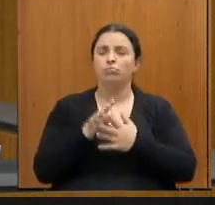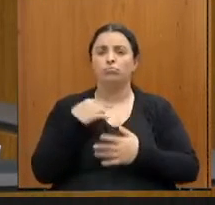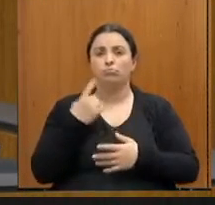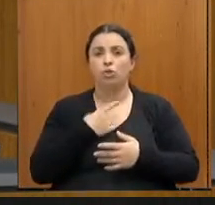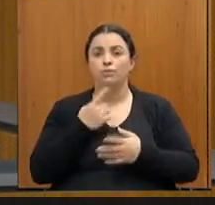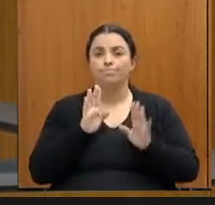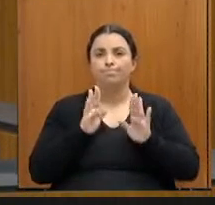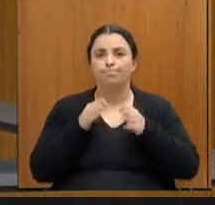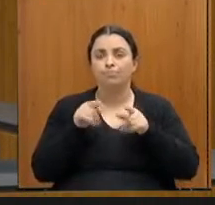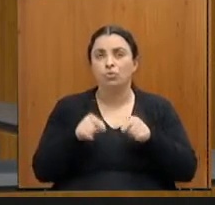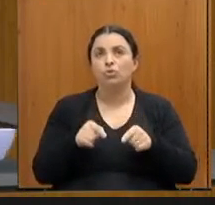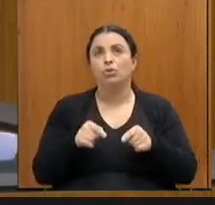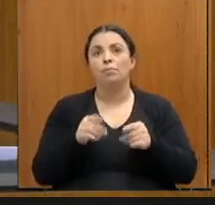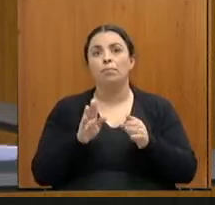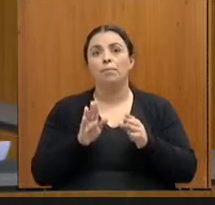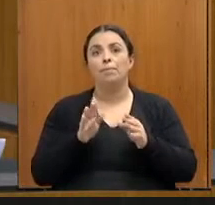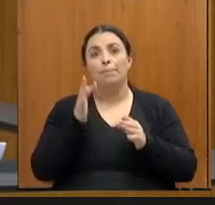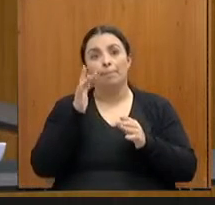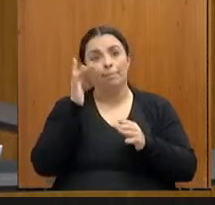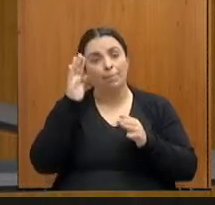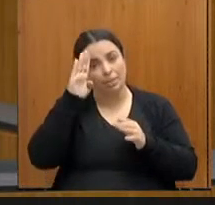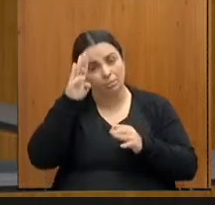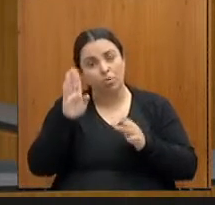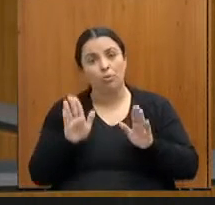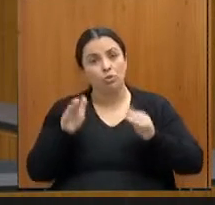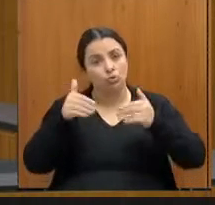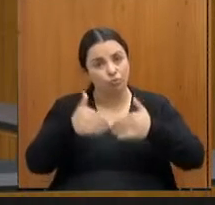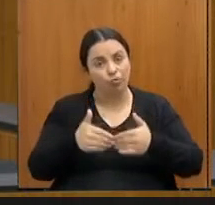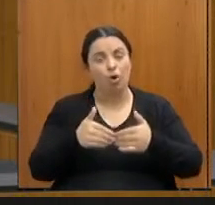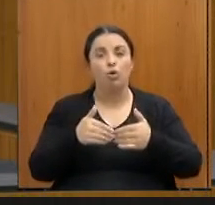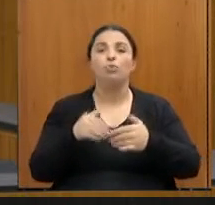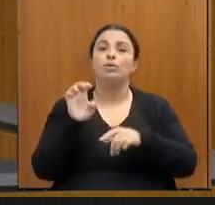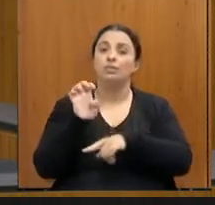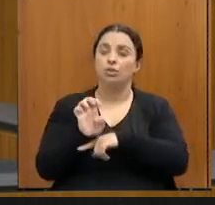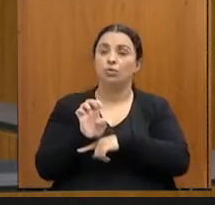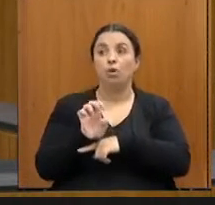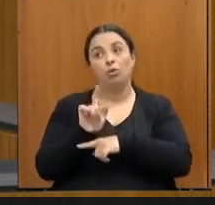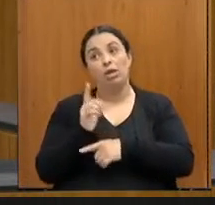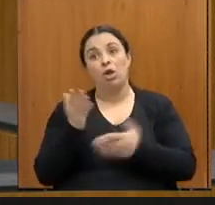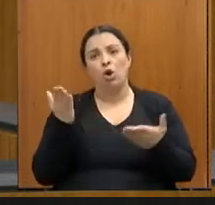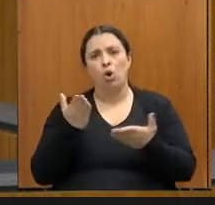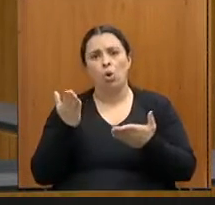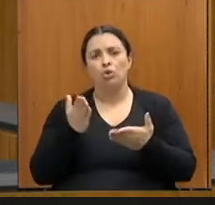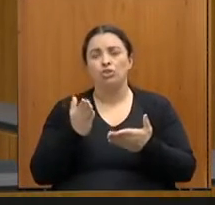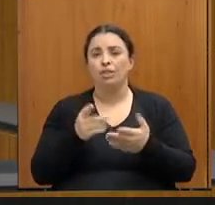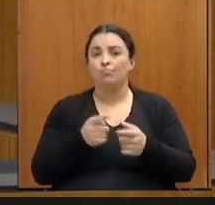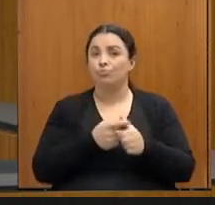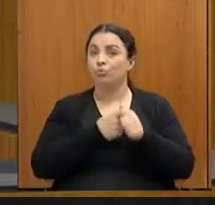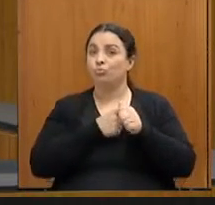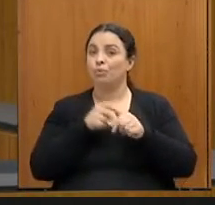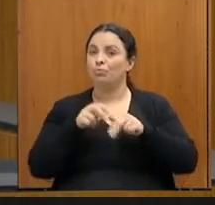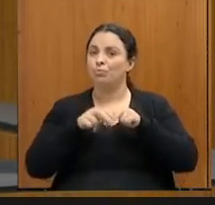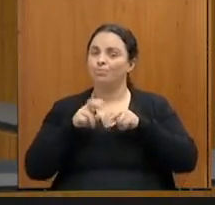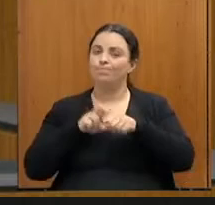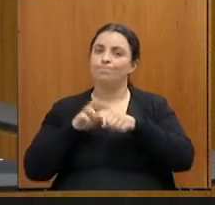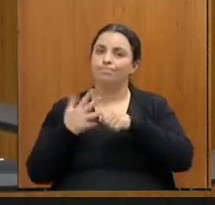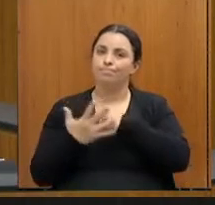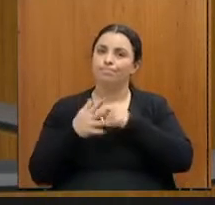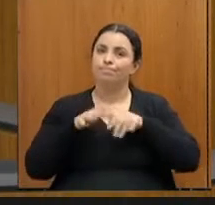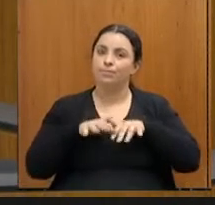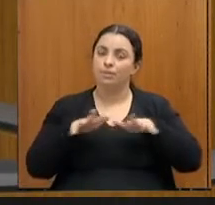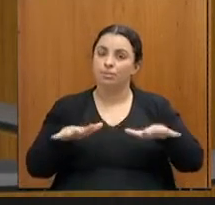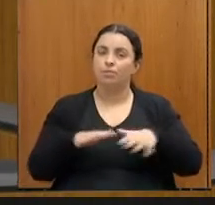fórum estadual que só está suspenso em função da pandemia são Dados públicos não é